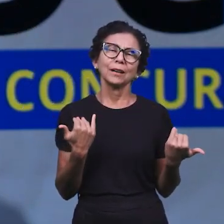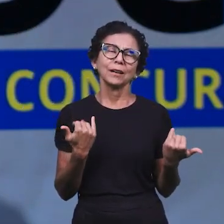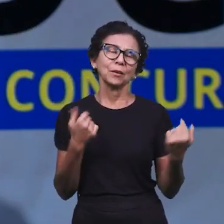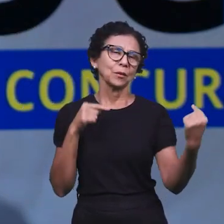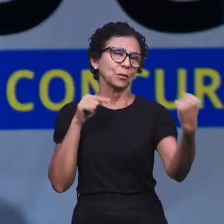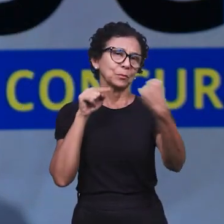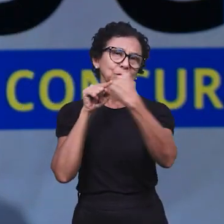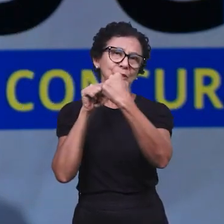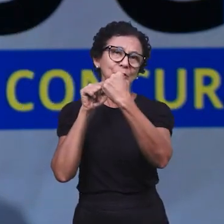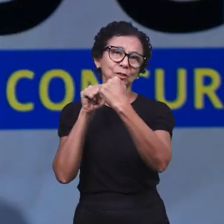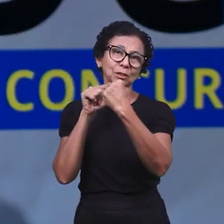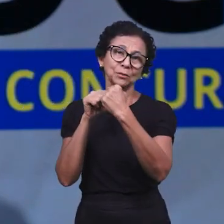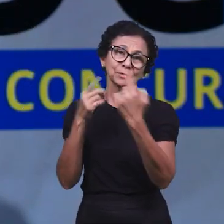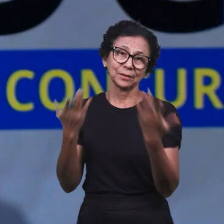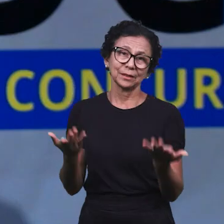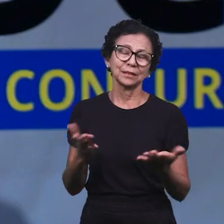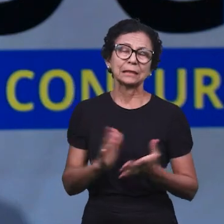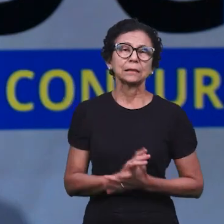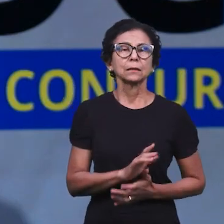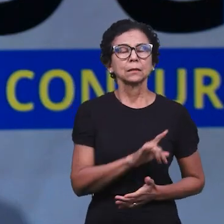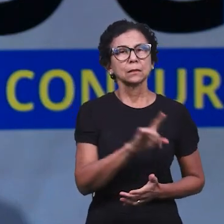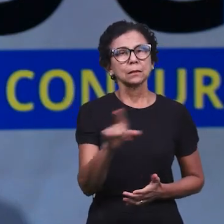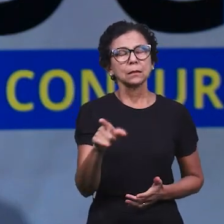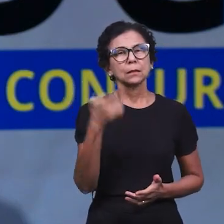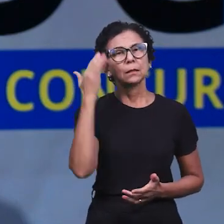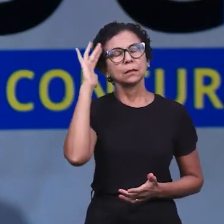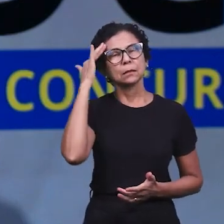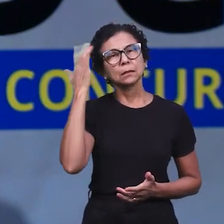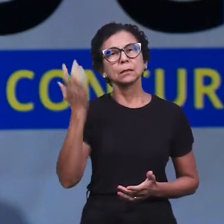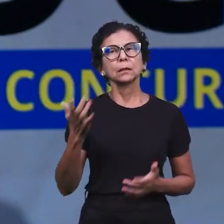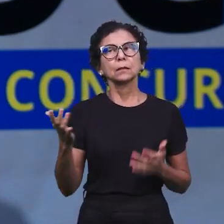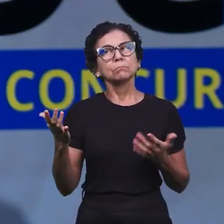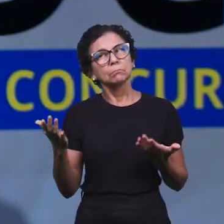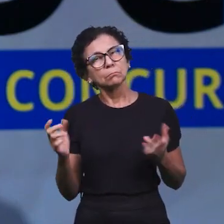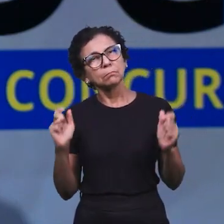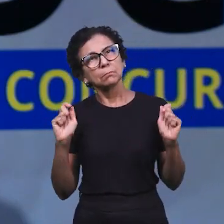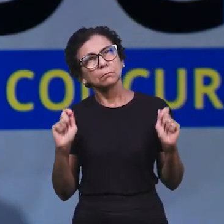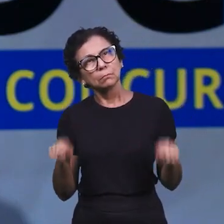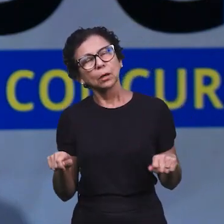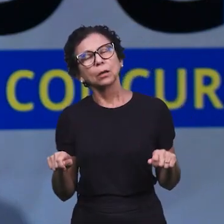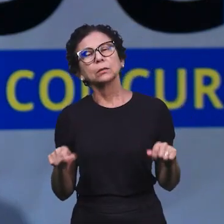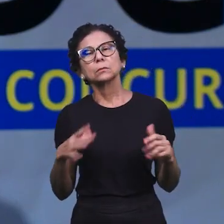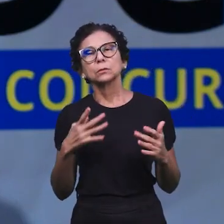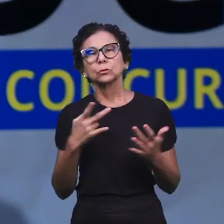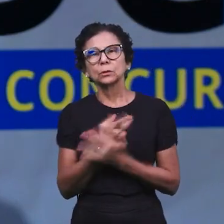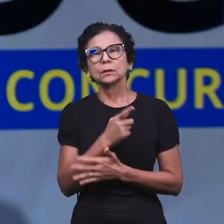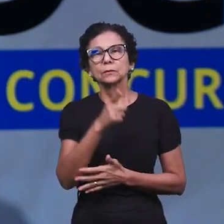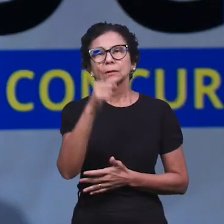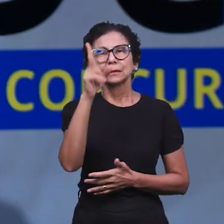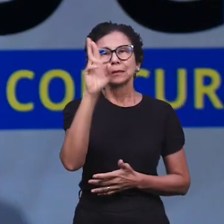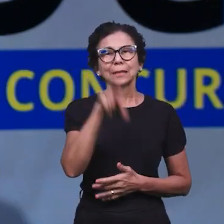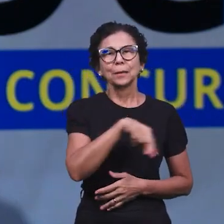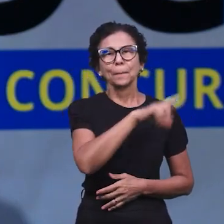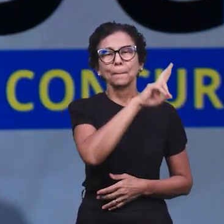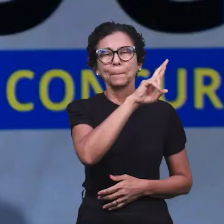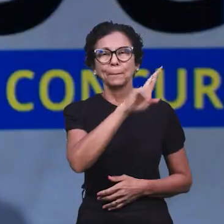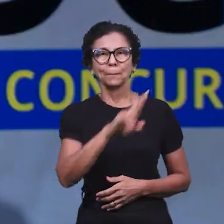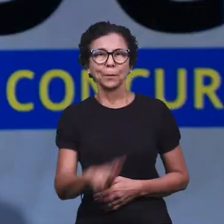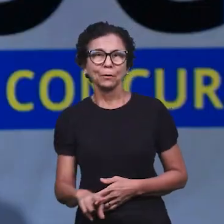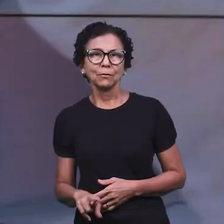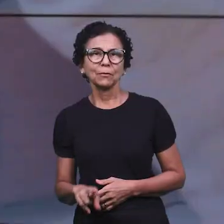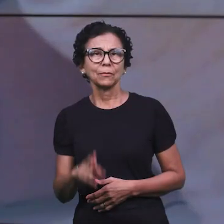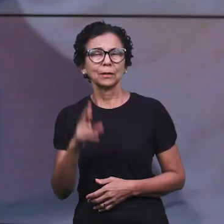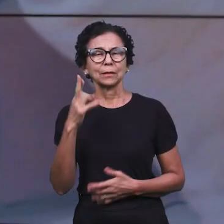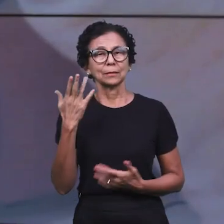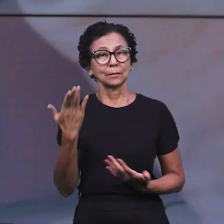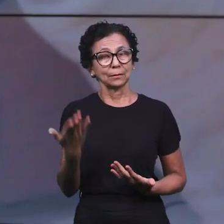né? Então, você precisa entender que em alguns momentos podem ocorrer reprovações. Então, eu quero fazer esse